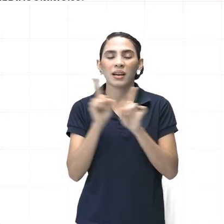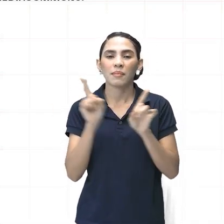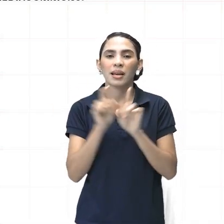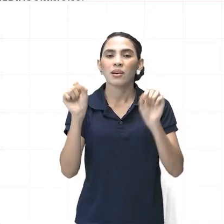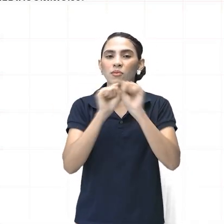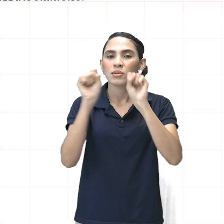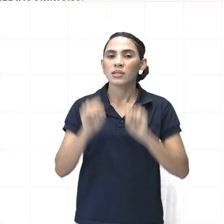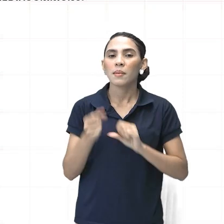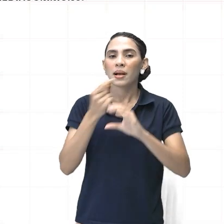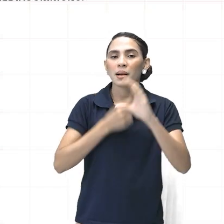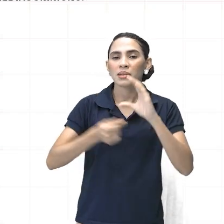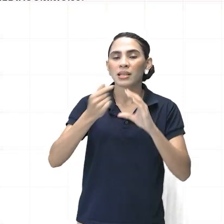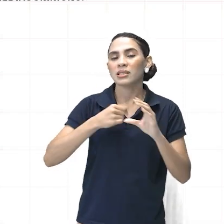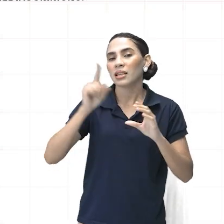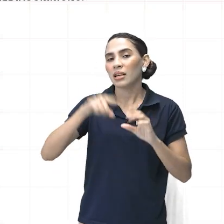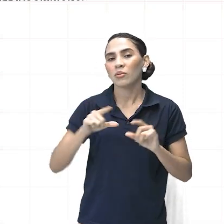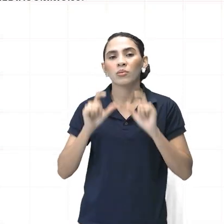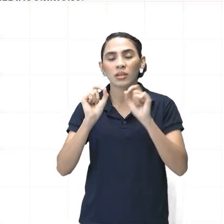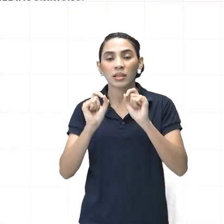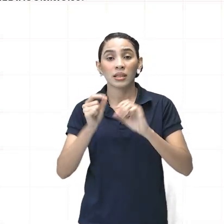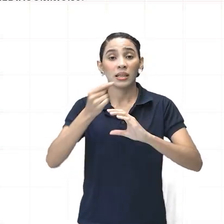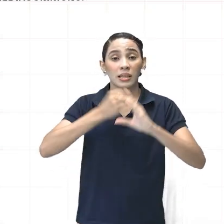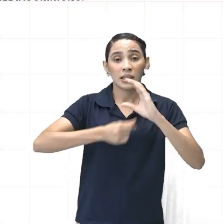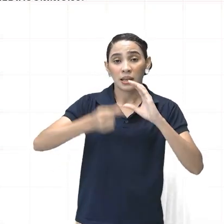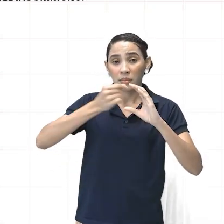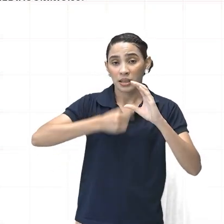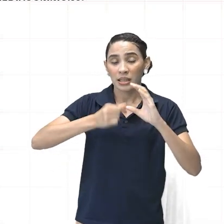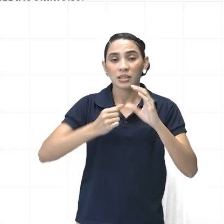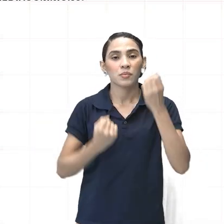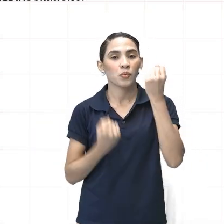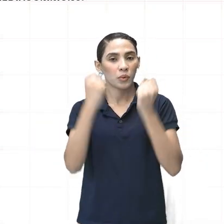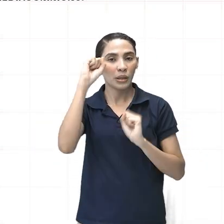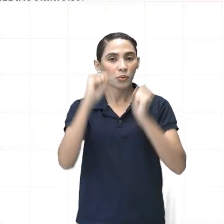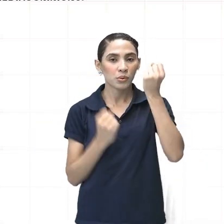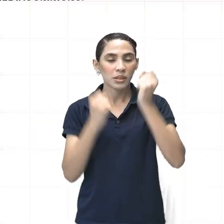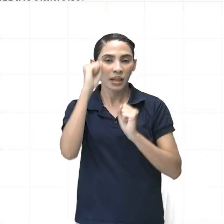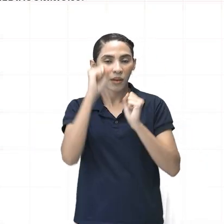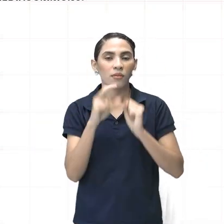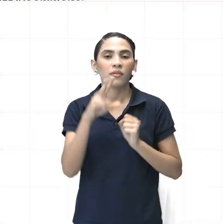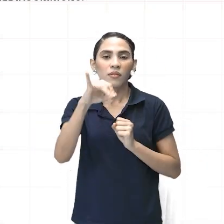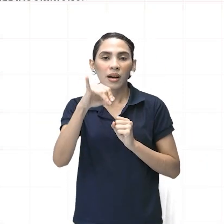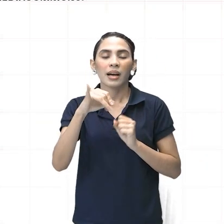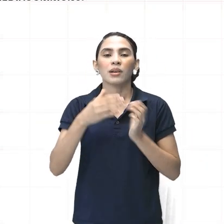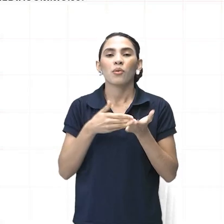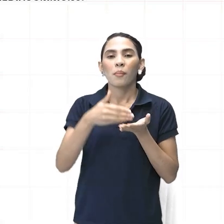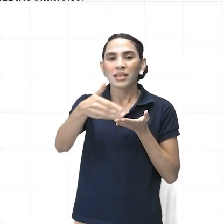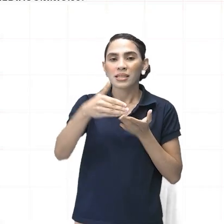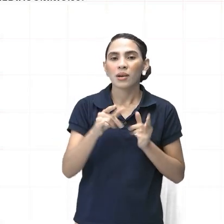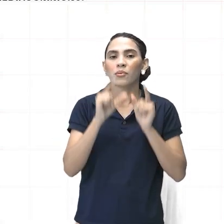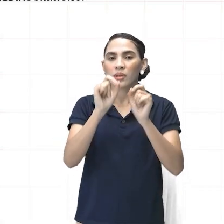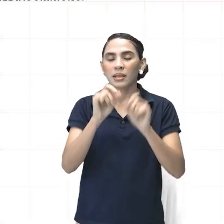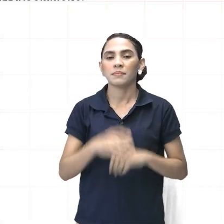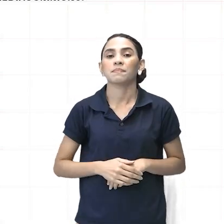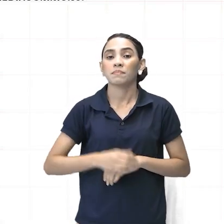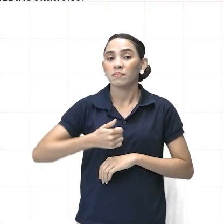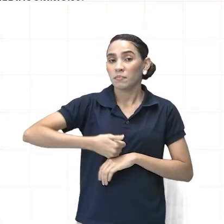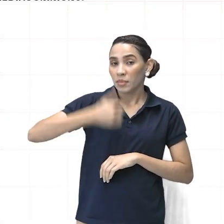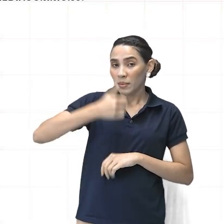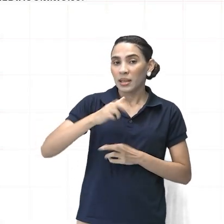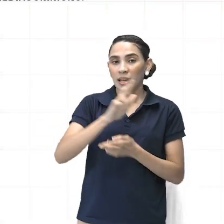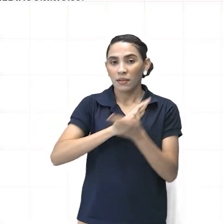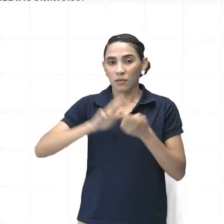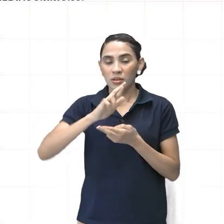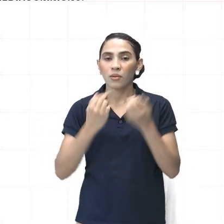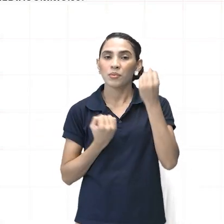sistema capitalista vai ser aí o capitalismo industrial, né? Onde vai se iniciar com a primeira